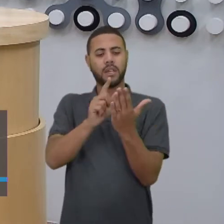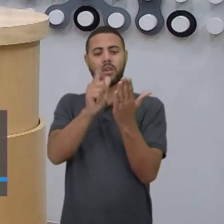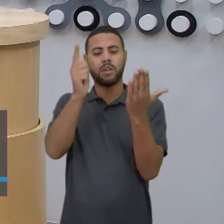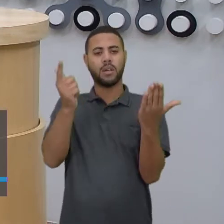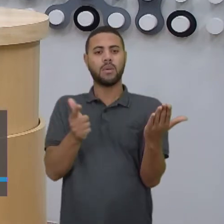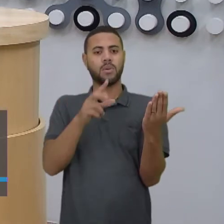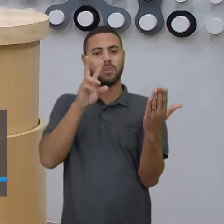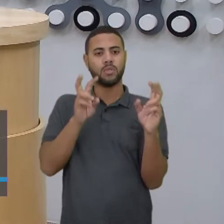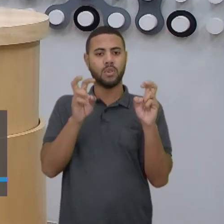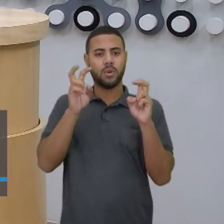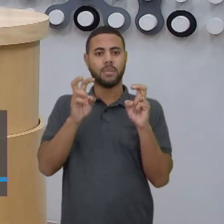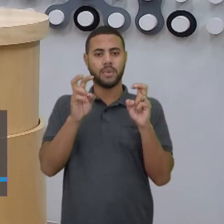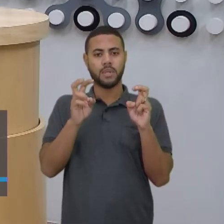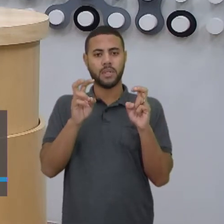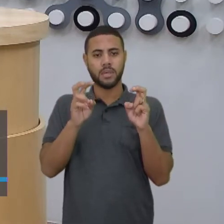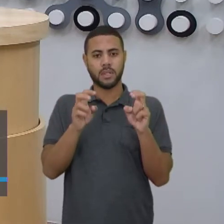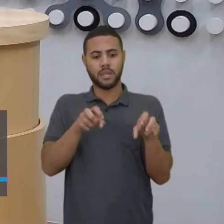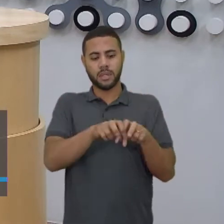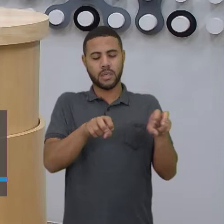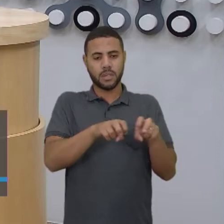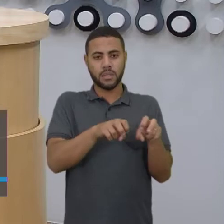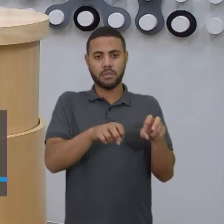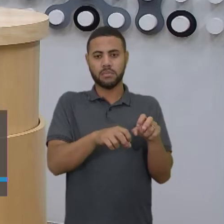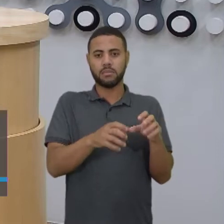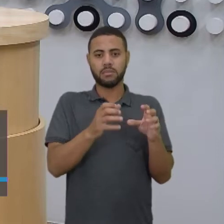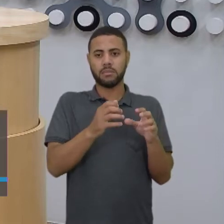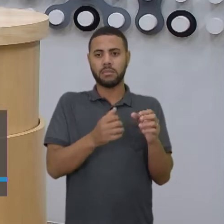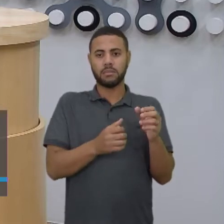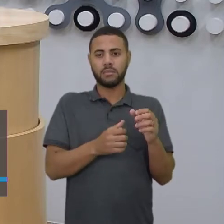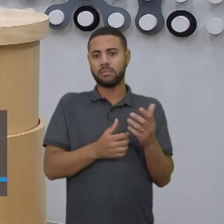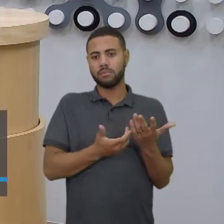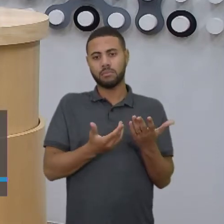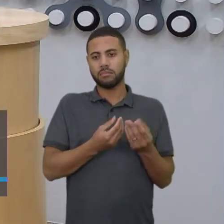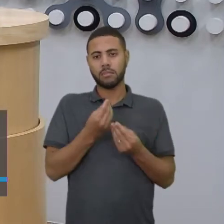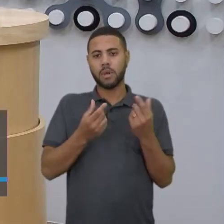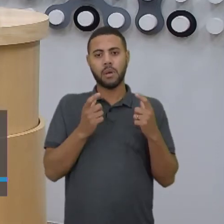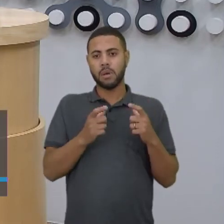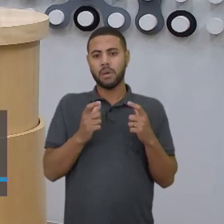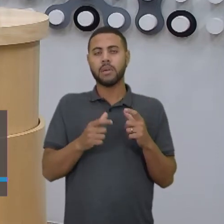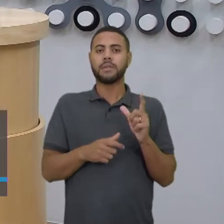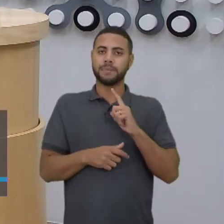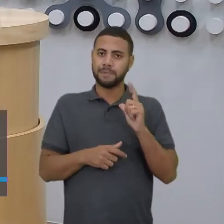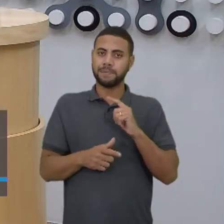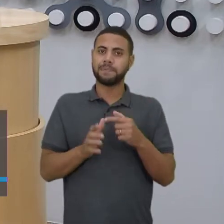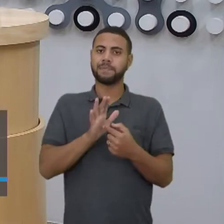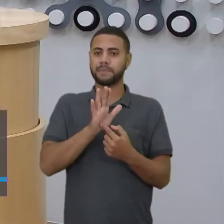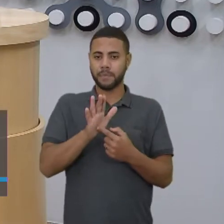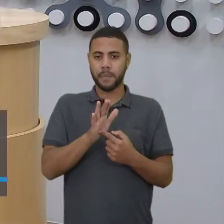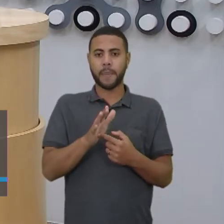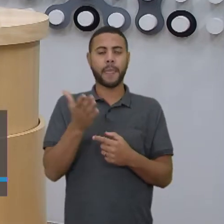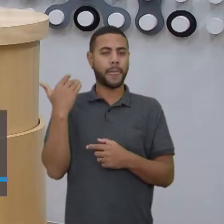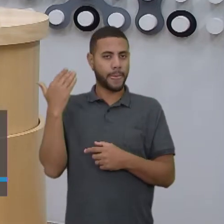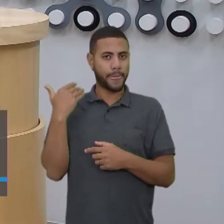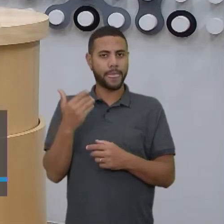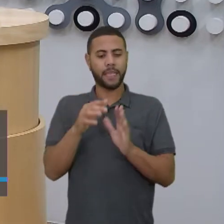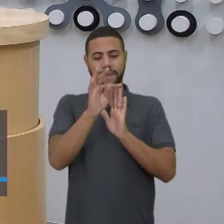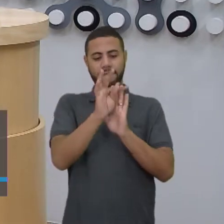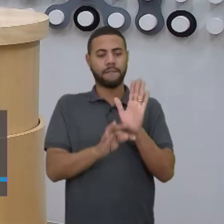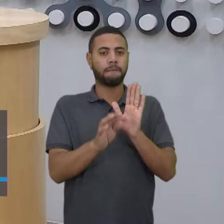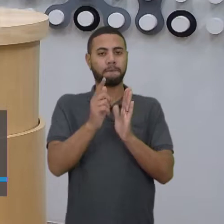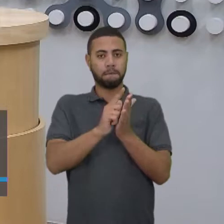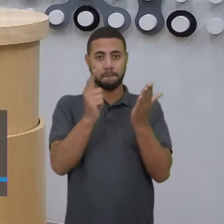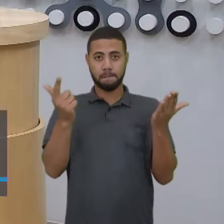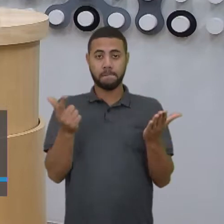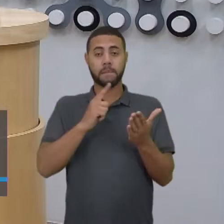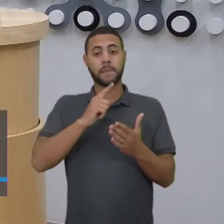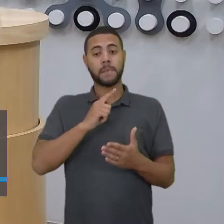notícia sobre futebol de 5. Eu consigo encontrar em algum lugar? Você consegue encontrar, inclusive nós trouxemos muito isso, né? Textos jornalísticos